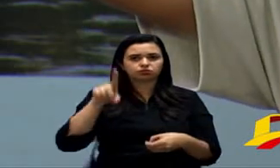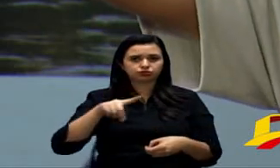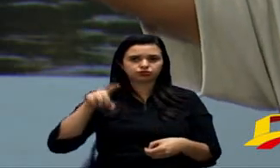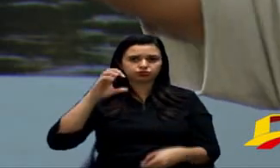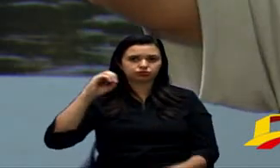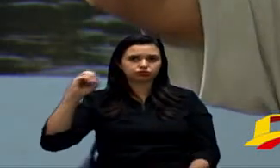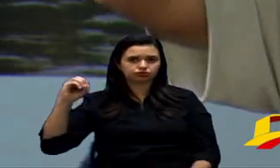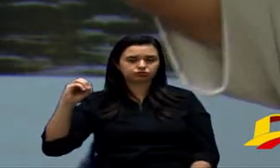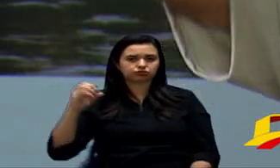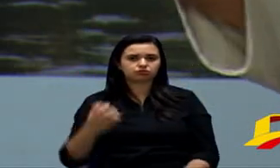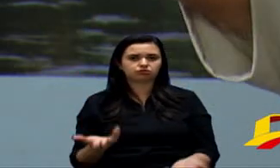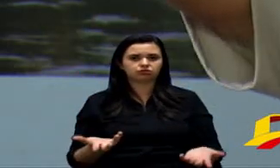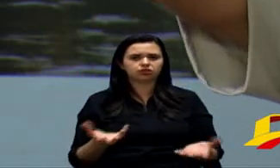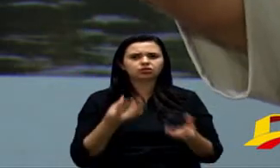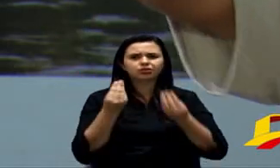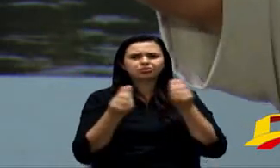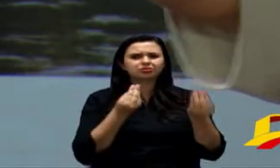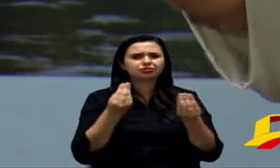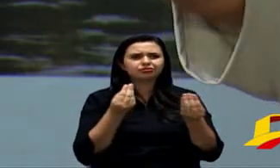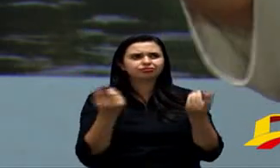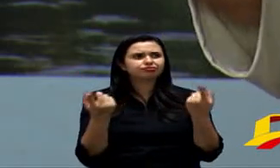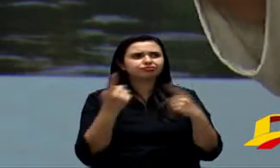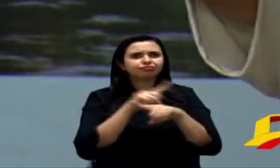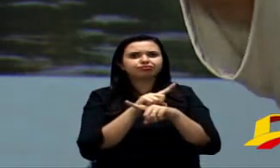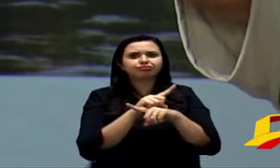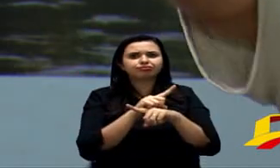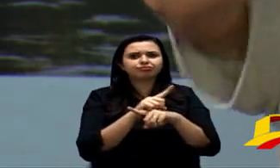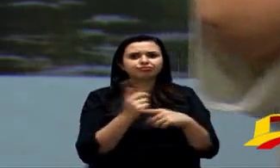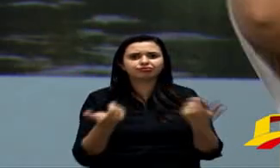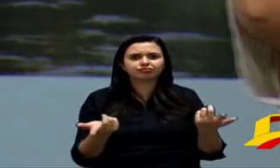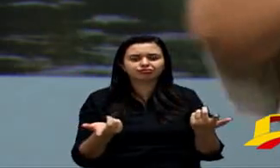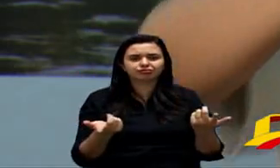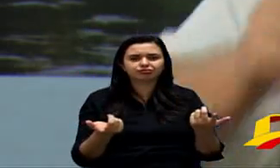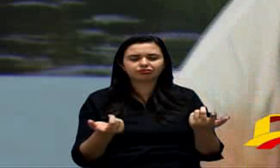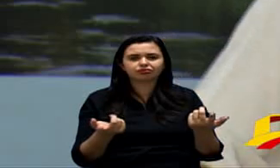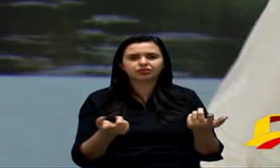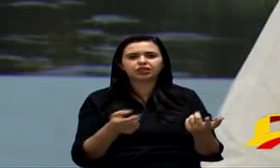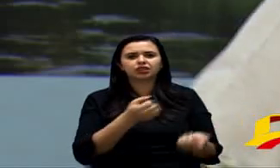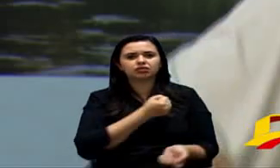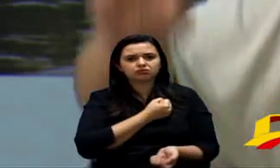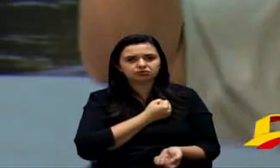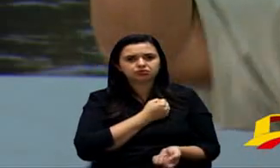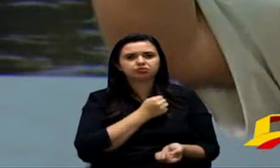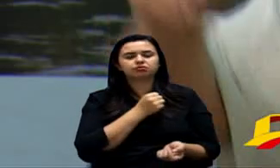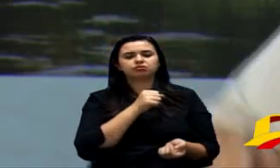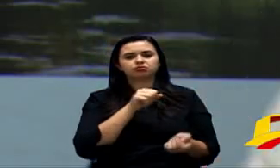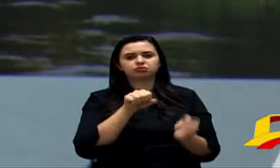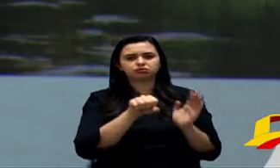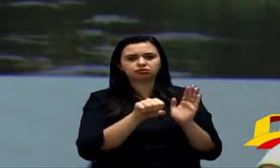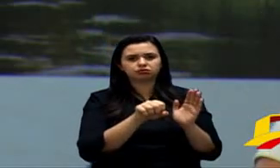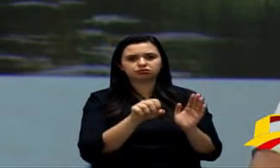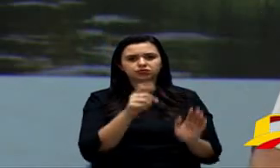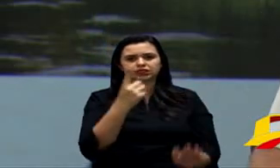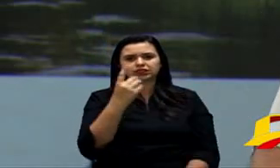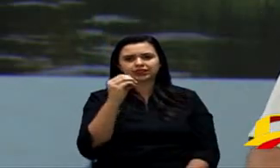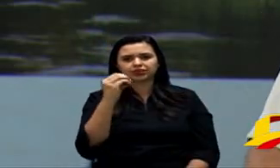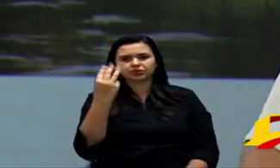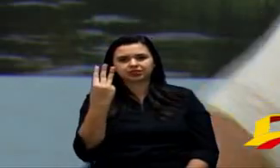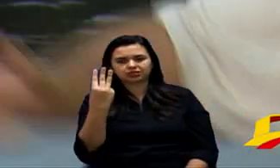Pessoal, eu acho uma incoerência isso. É a página 103, assinada pelo Scott em dezembro de